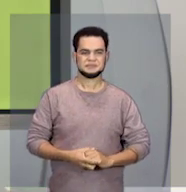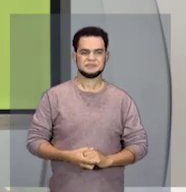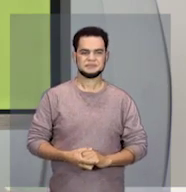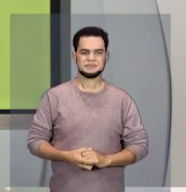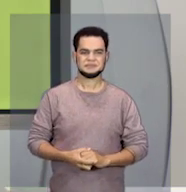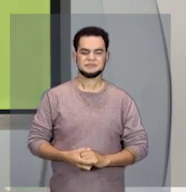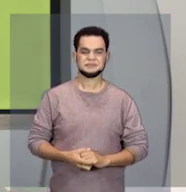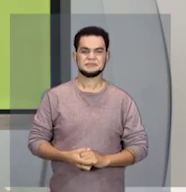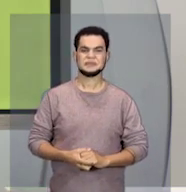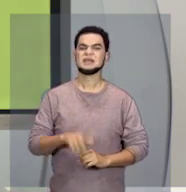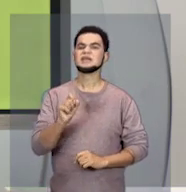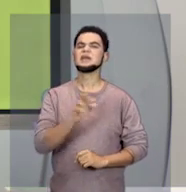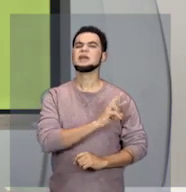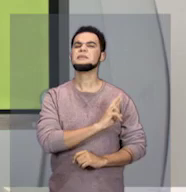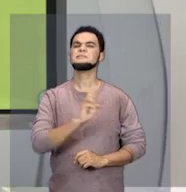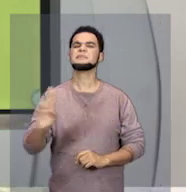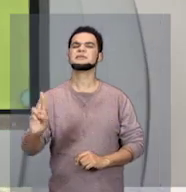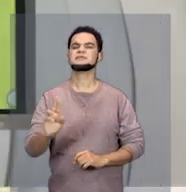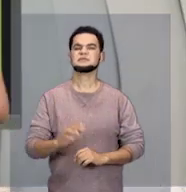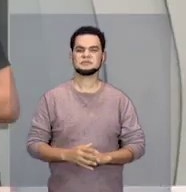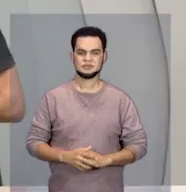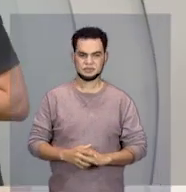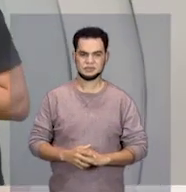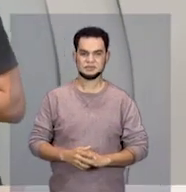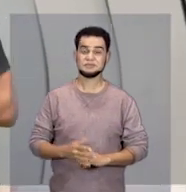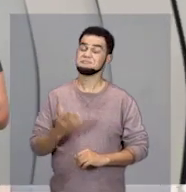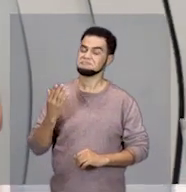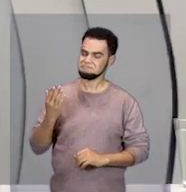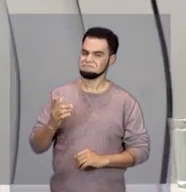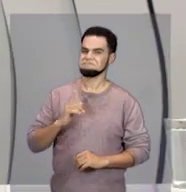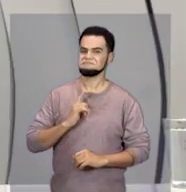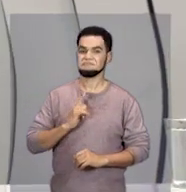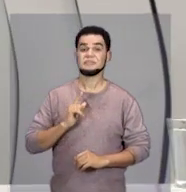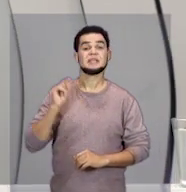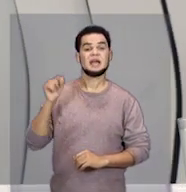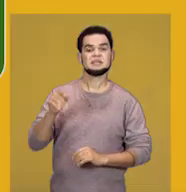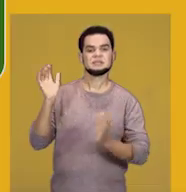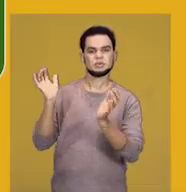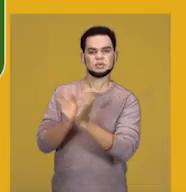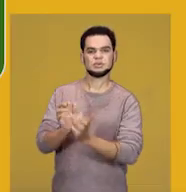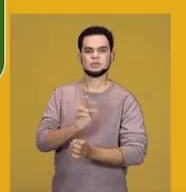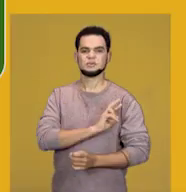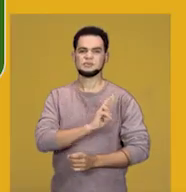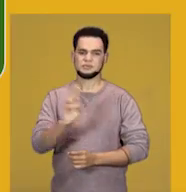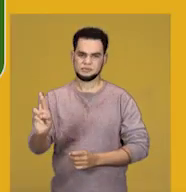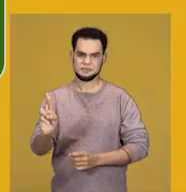Os nossos representantes, ok? Esses representantes,